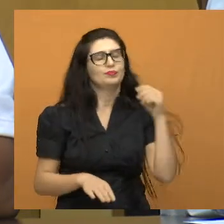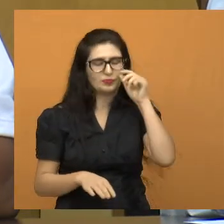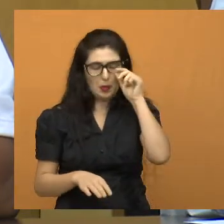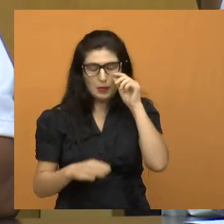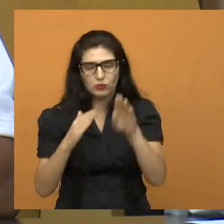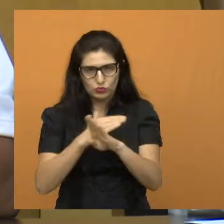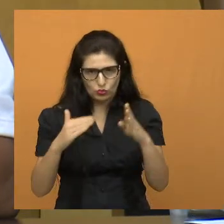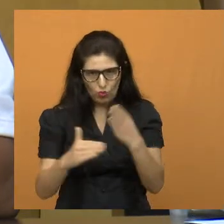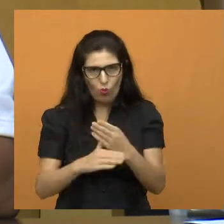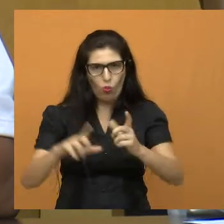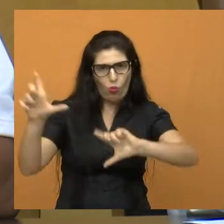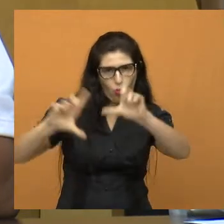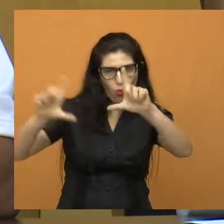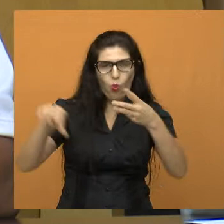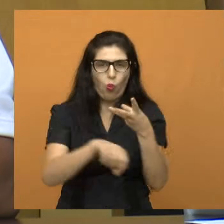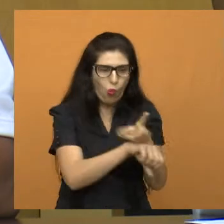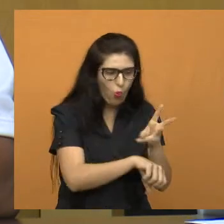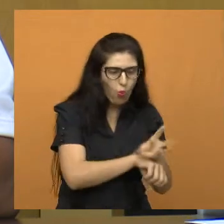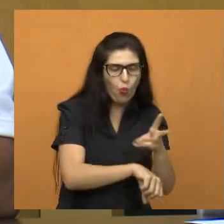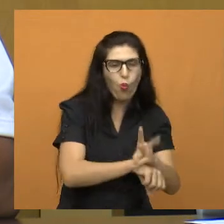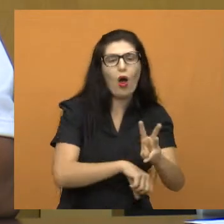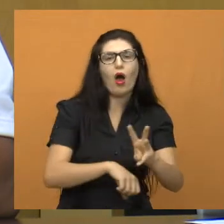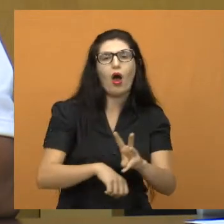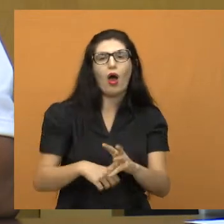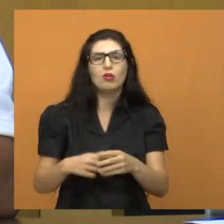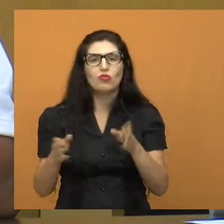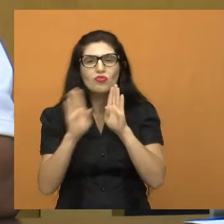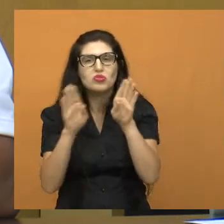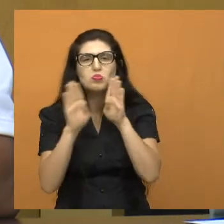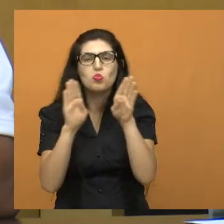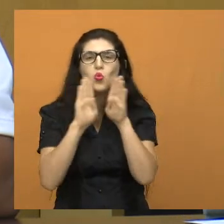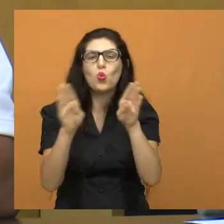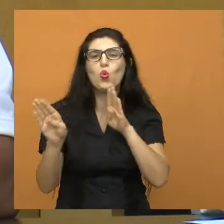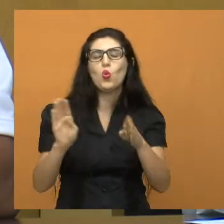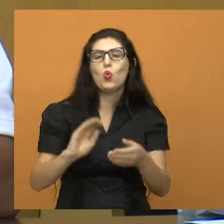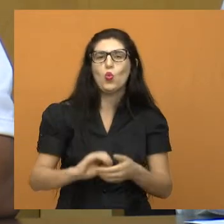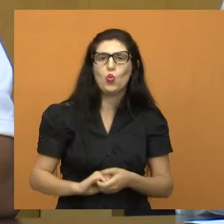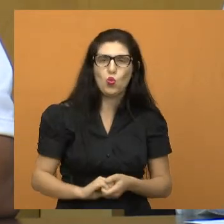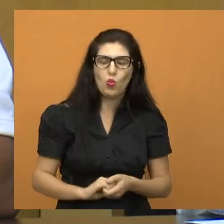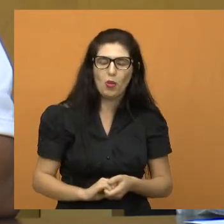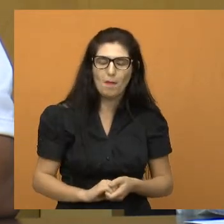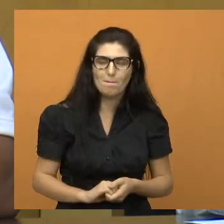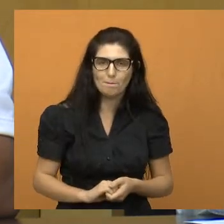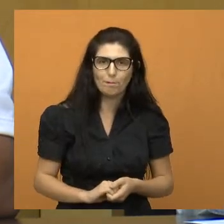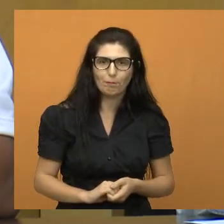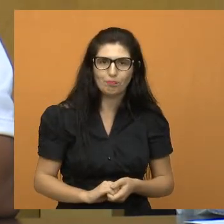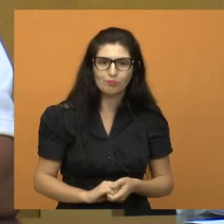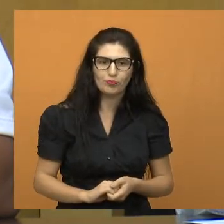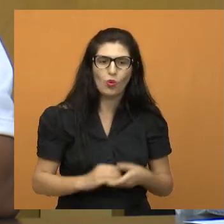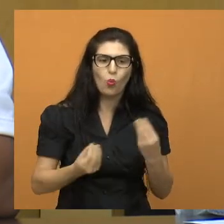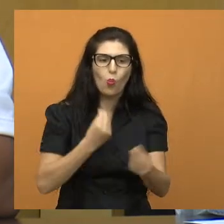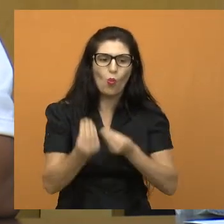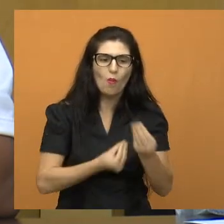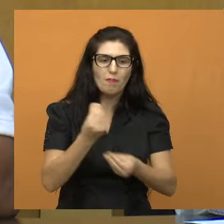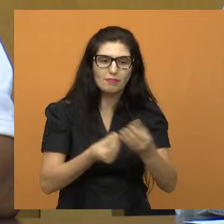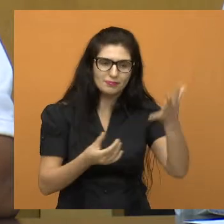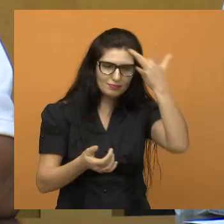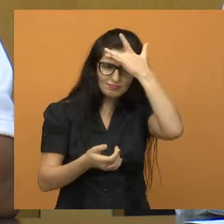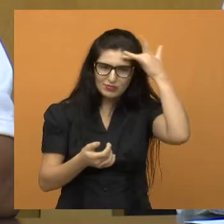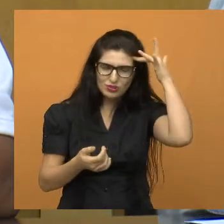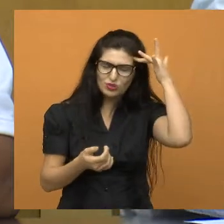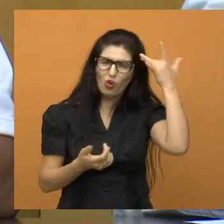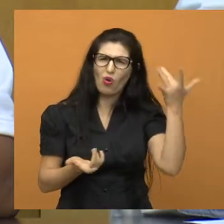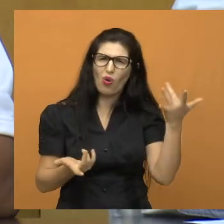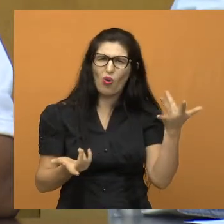sociais, WhatsApp, Instagram, Facebook, e aí vai. Como as pessoas